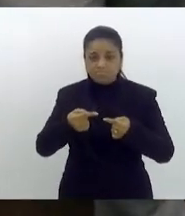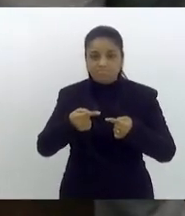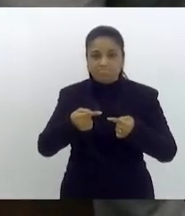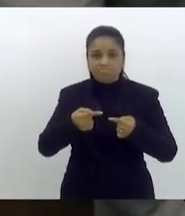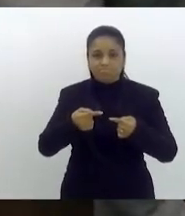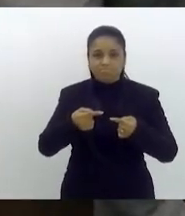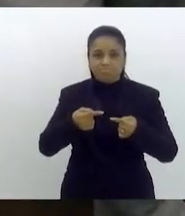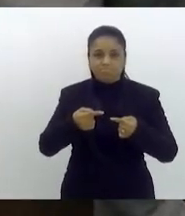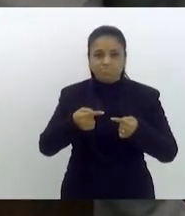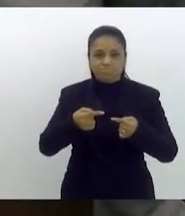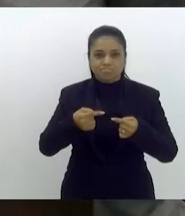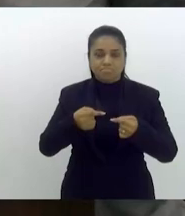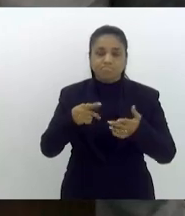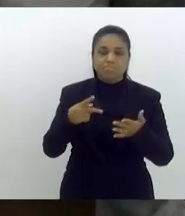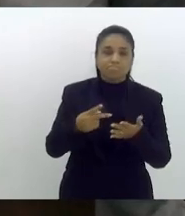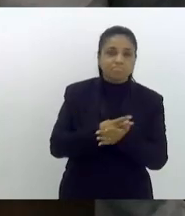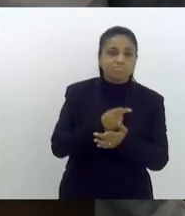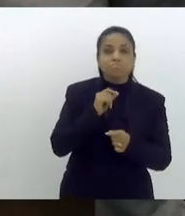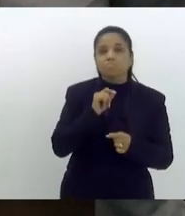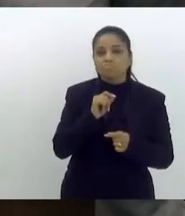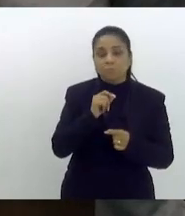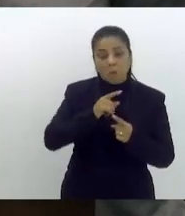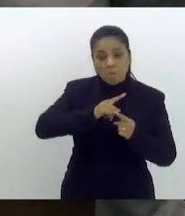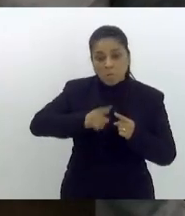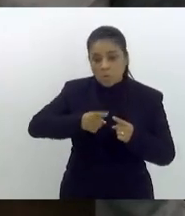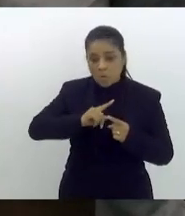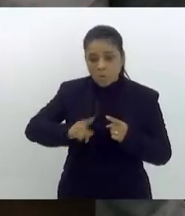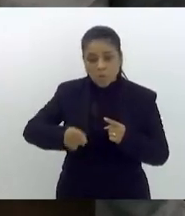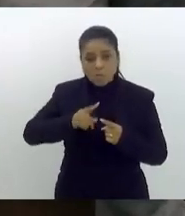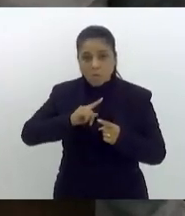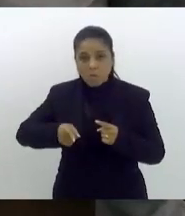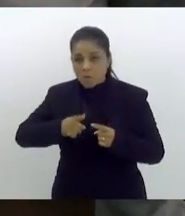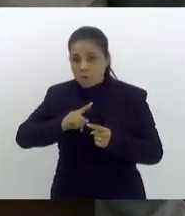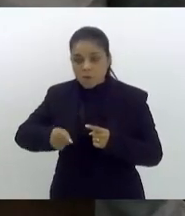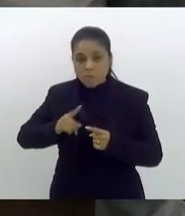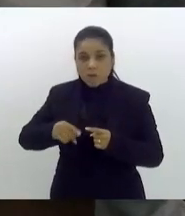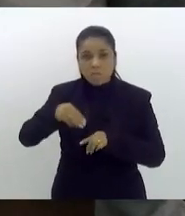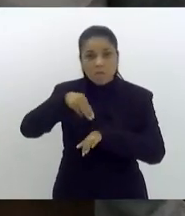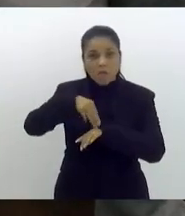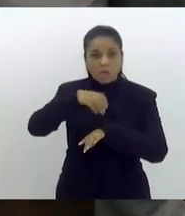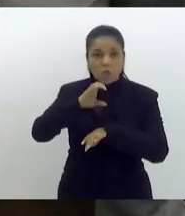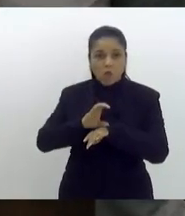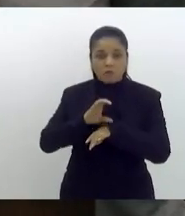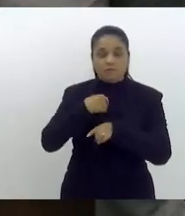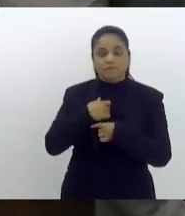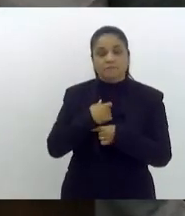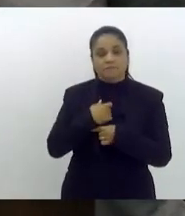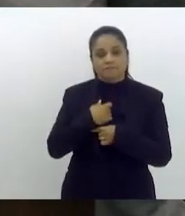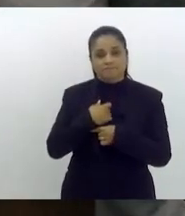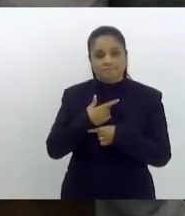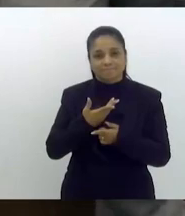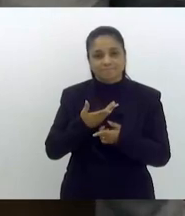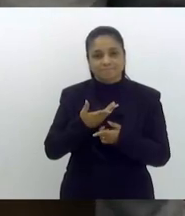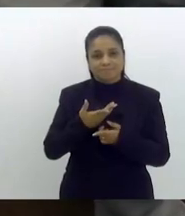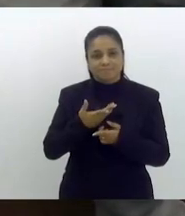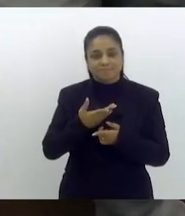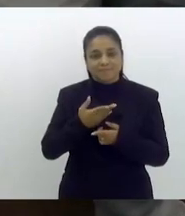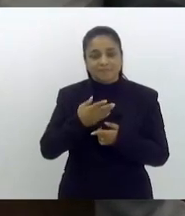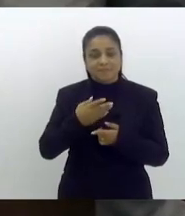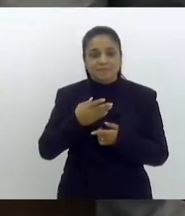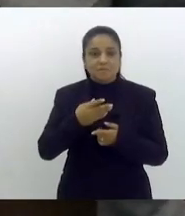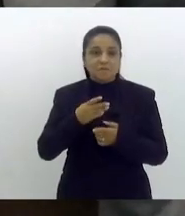a gente vai ter que proibir daqui a pouco as crianças de frequentarem o McDonald's por exemplo de ir ao